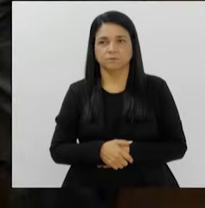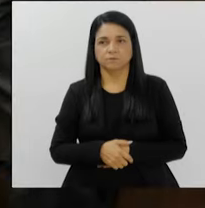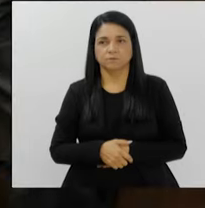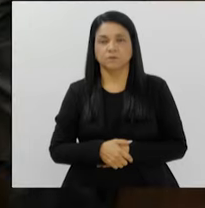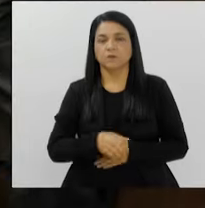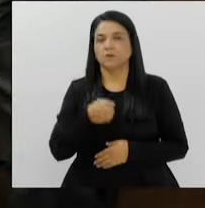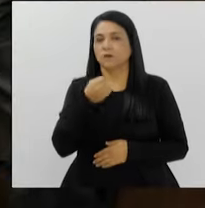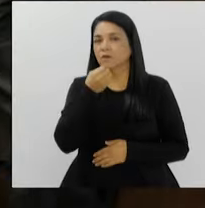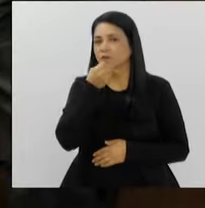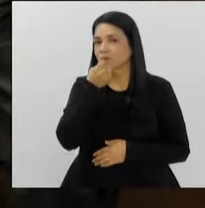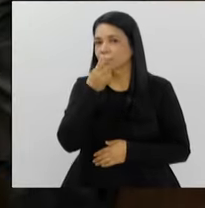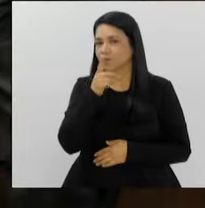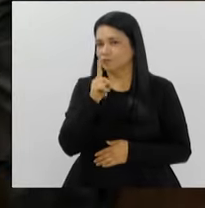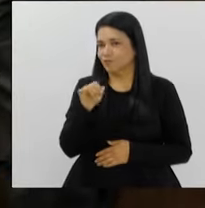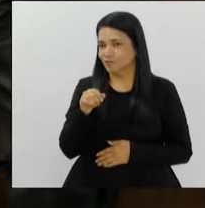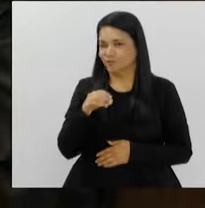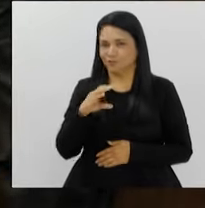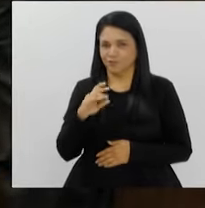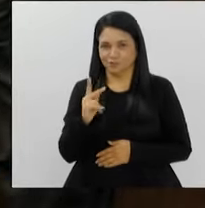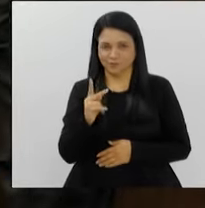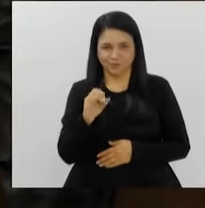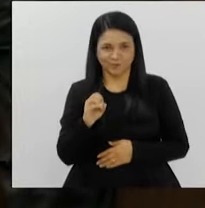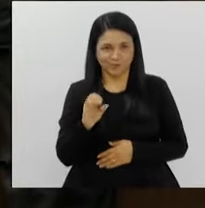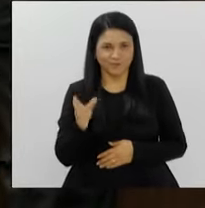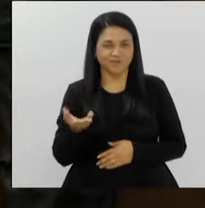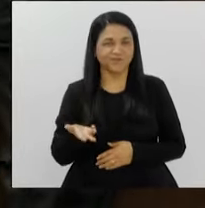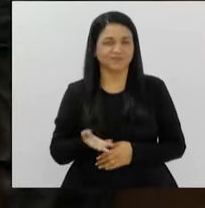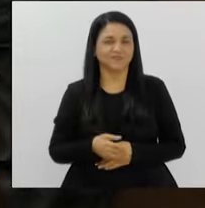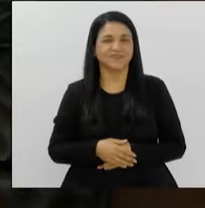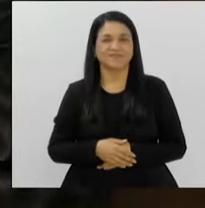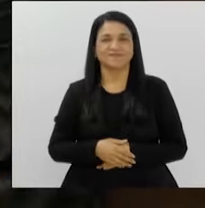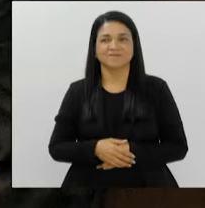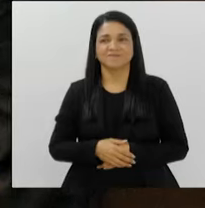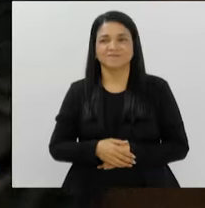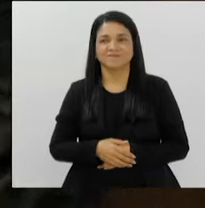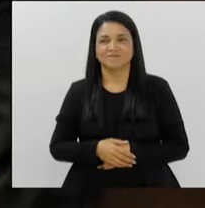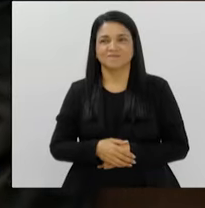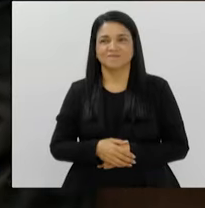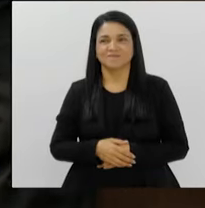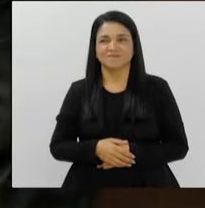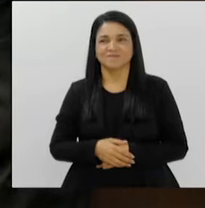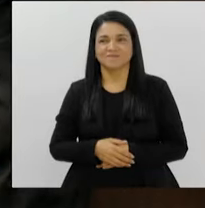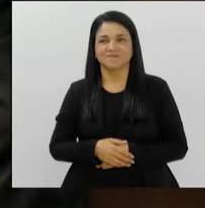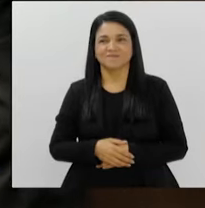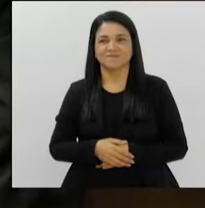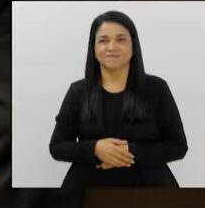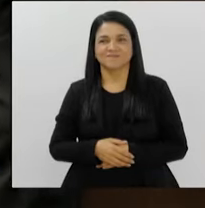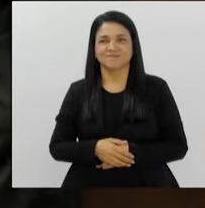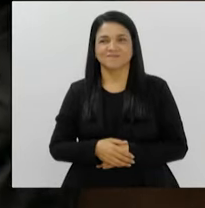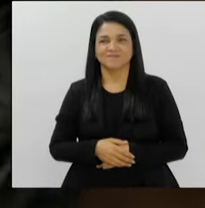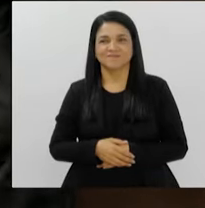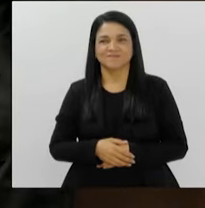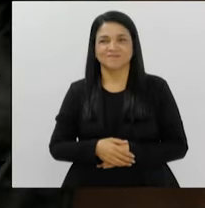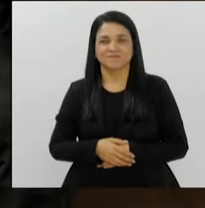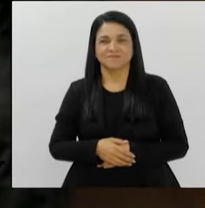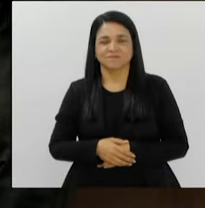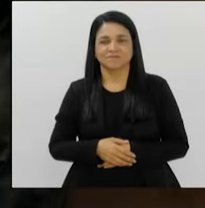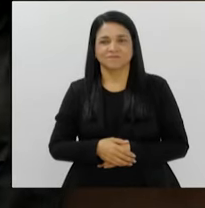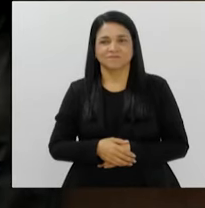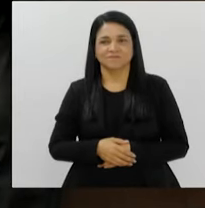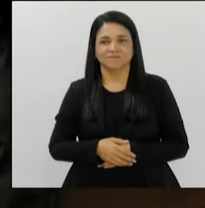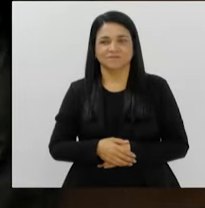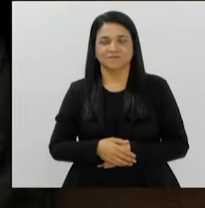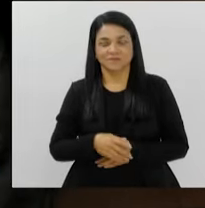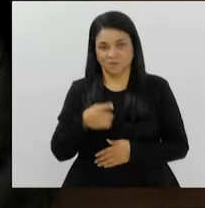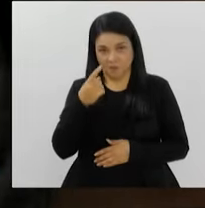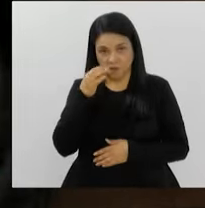Bom dia, deputado Chico Machado. Ficou com ciúme, Chico. Você viu a olhada dele para você, Murilo? Não, Vossa Excelência prestou